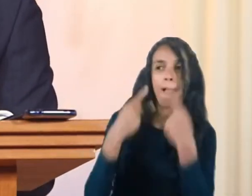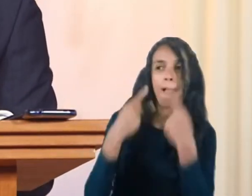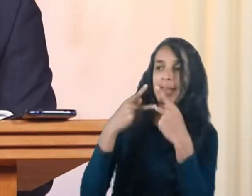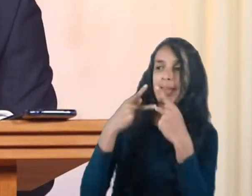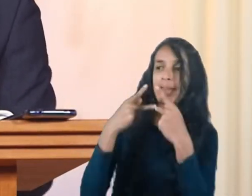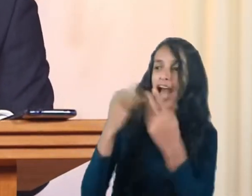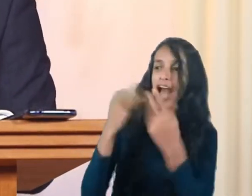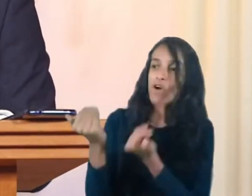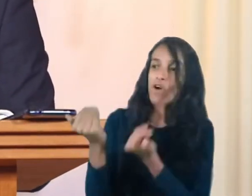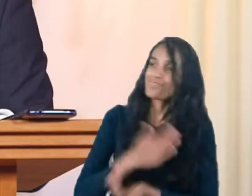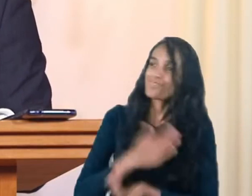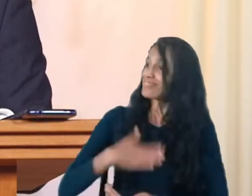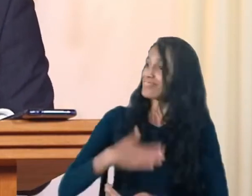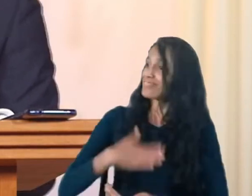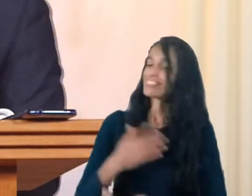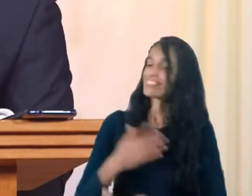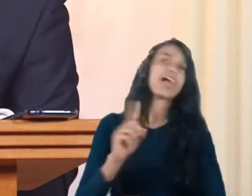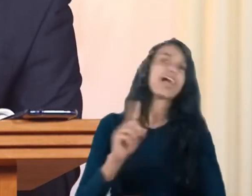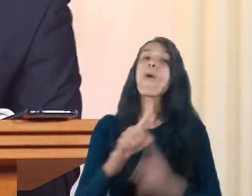precisam ouvir.